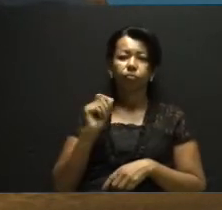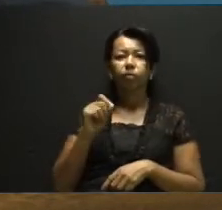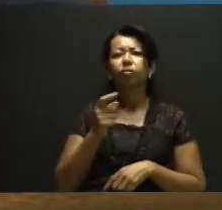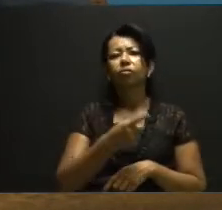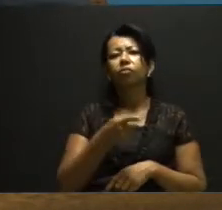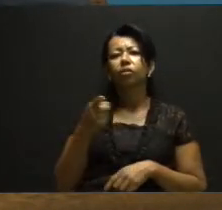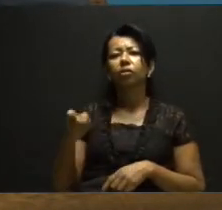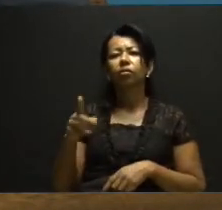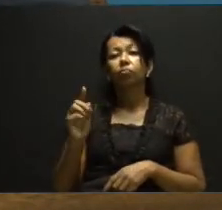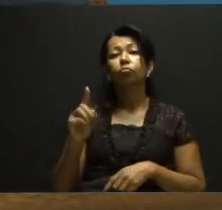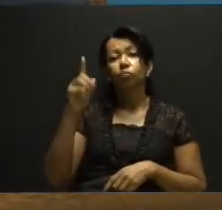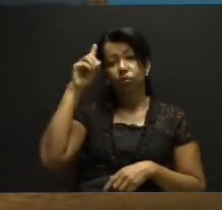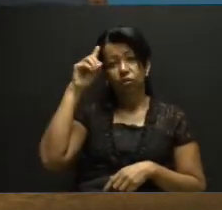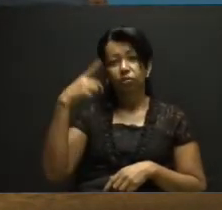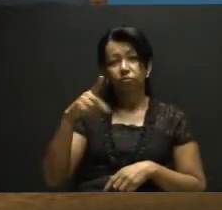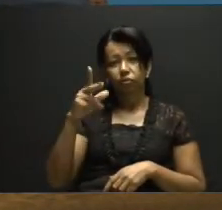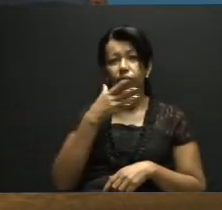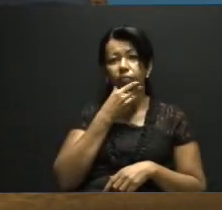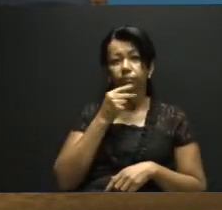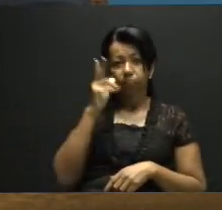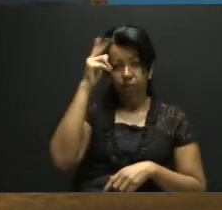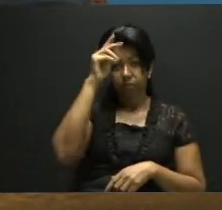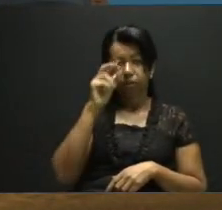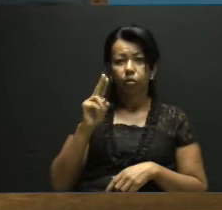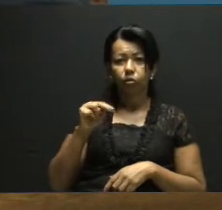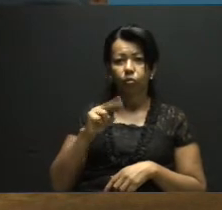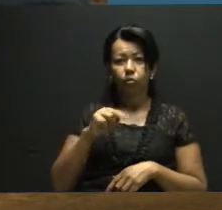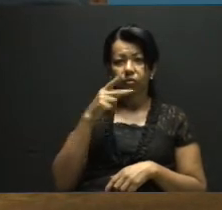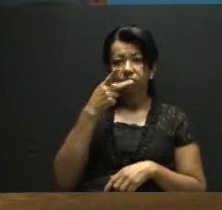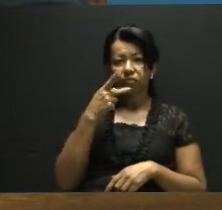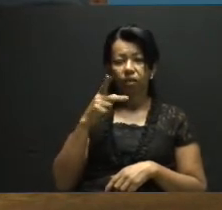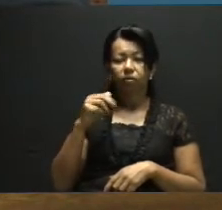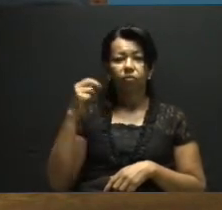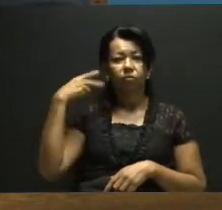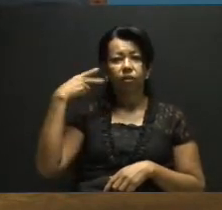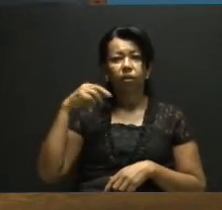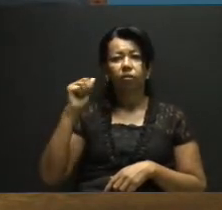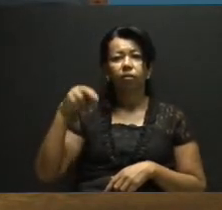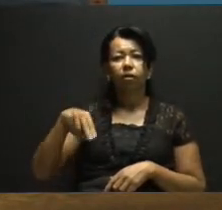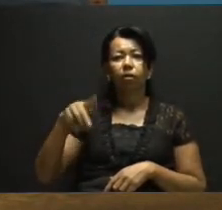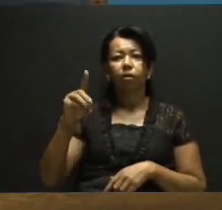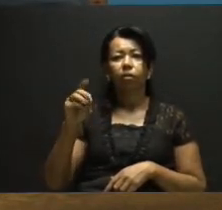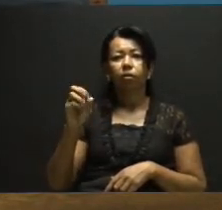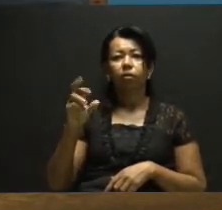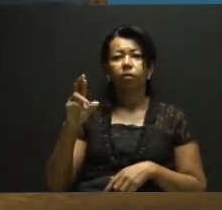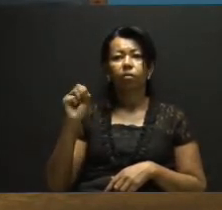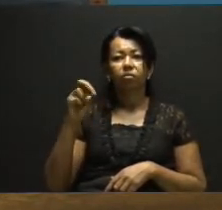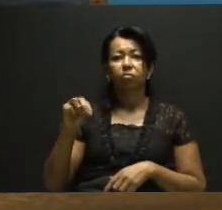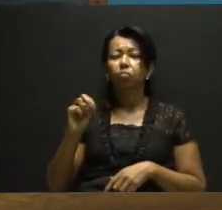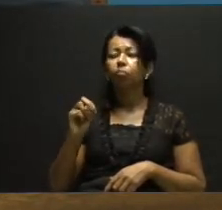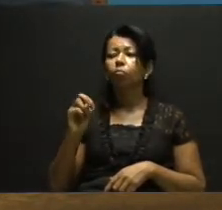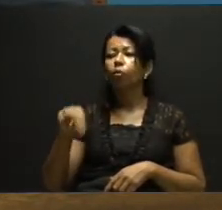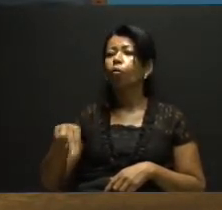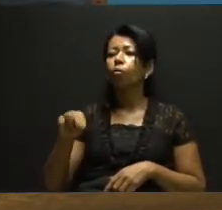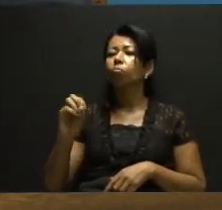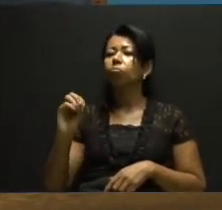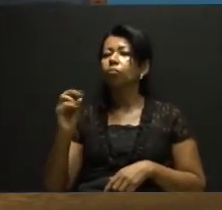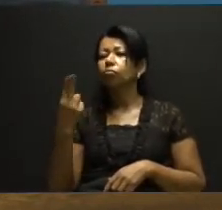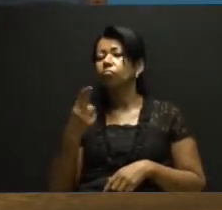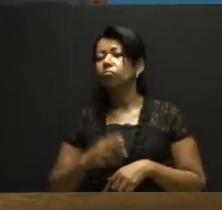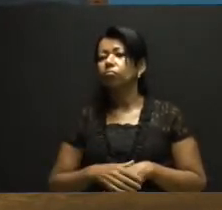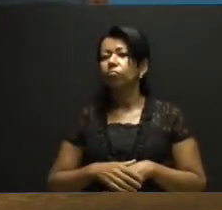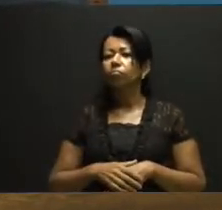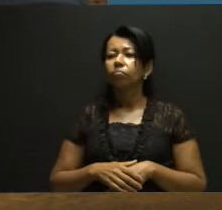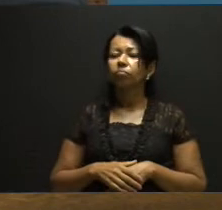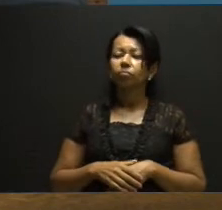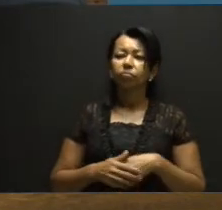de vocês um dia for prefeito vocês nunca vão ouvir falar o vereador anderson é oposição ao o profetizar que ao prefeito clube do